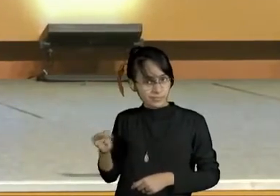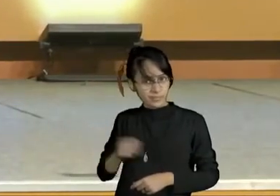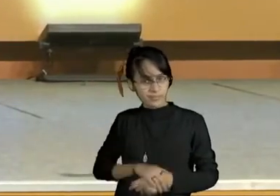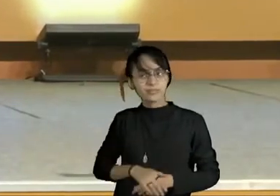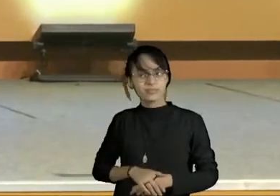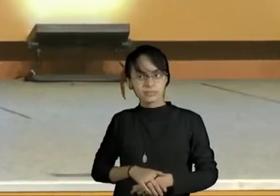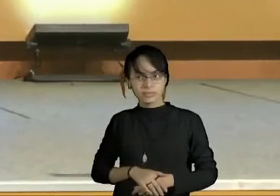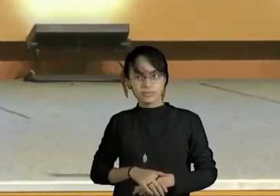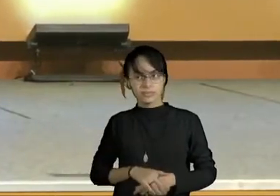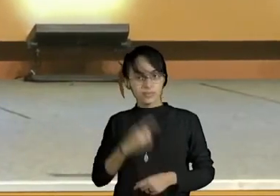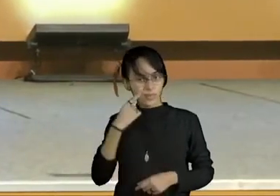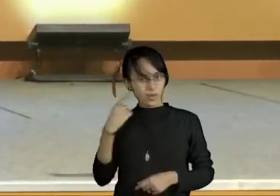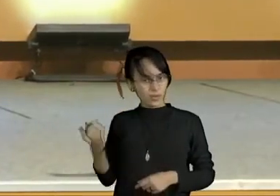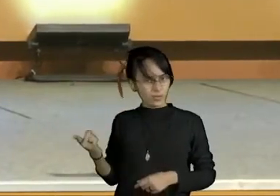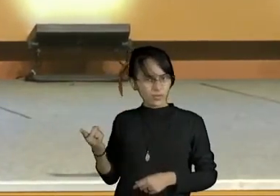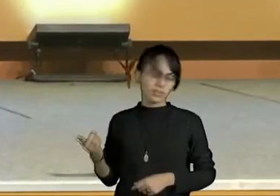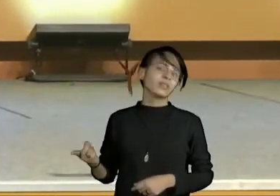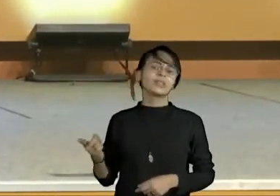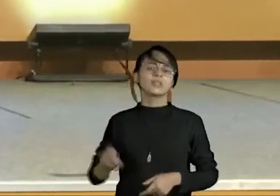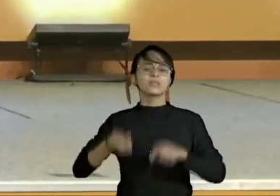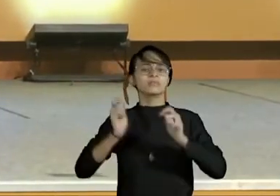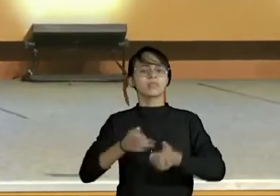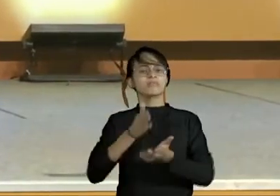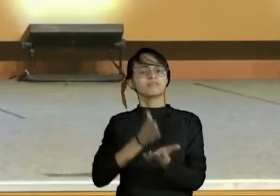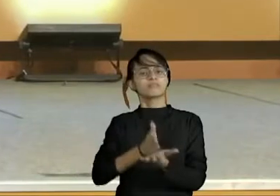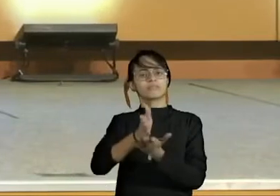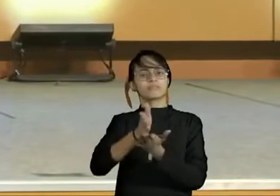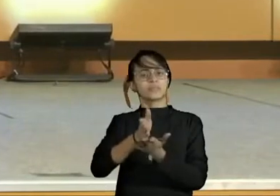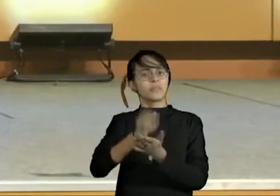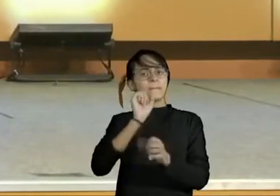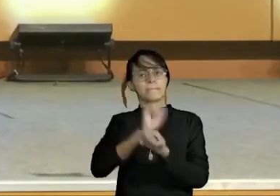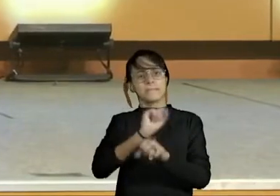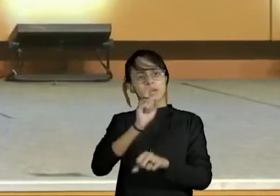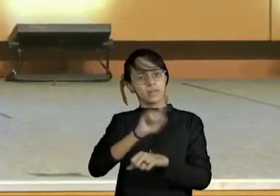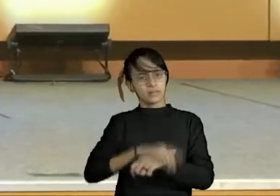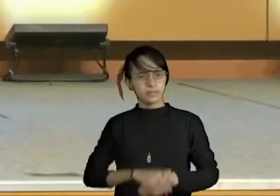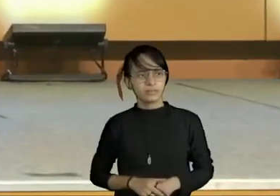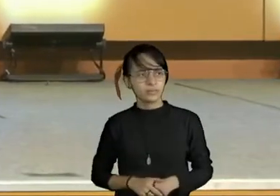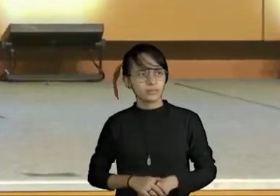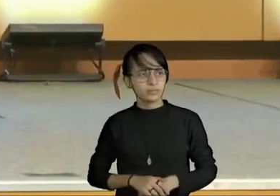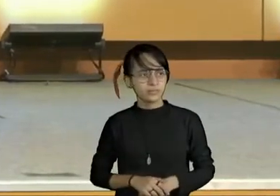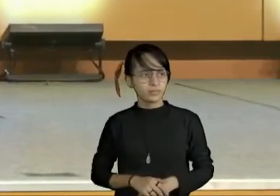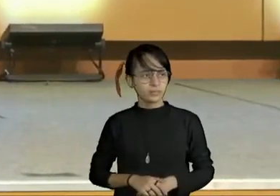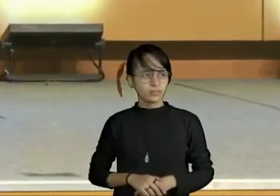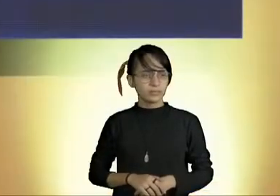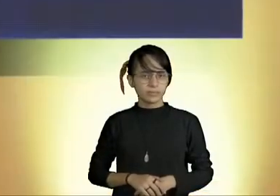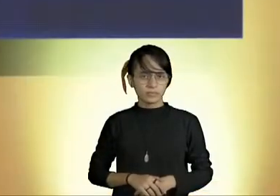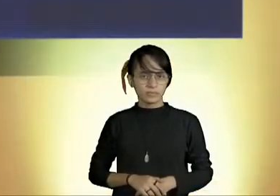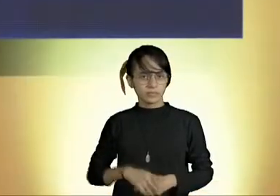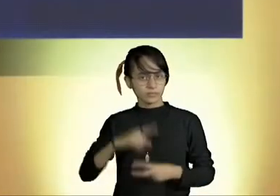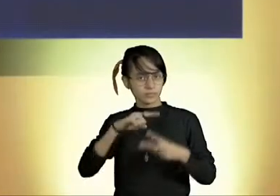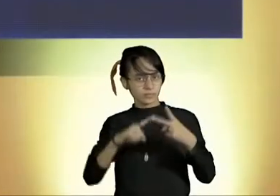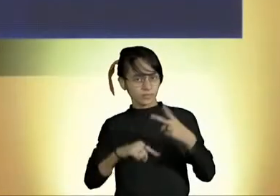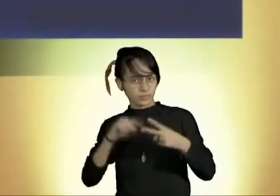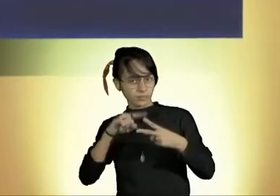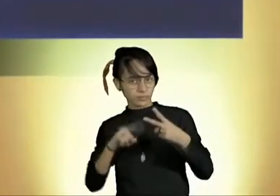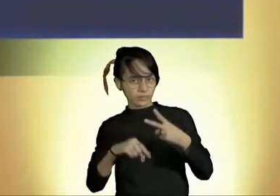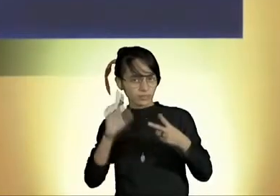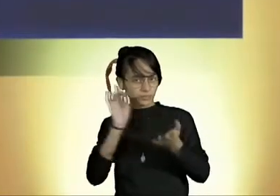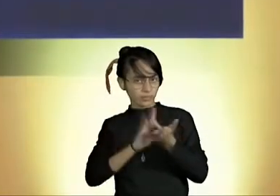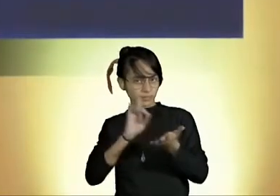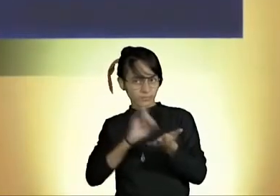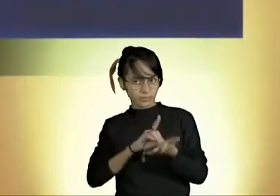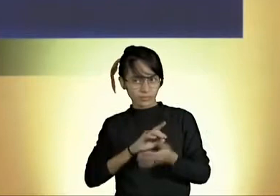Olha isso. Guia, anda e não para, senão quando eu te disser. Duas verdades. Ela não